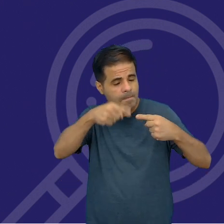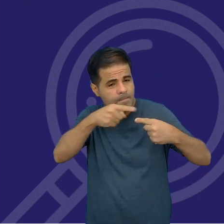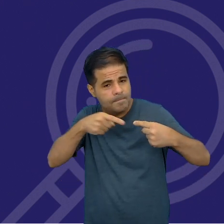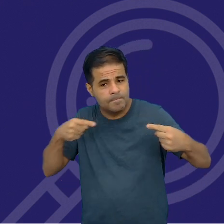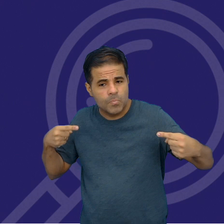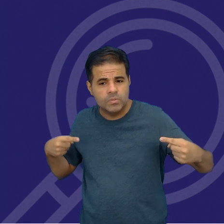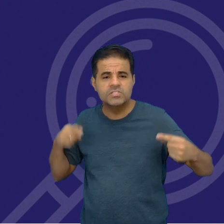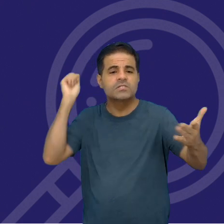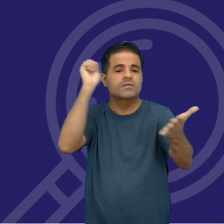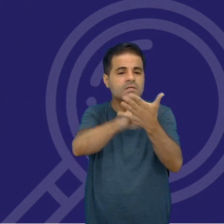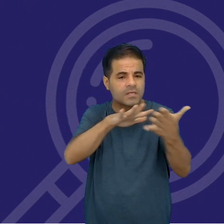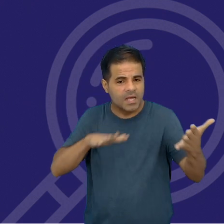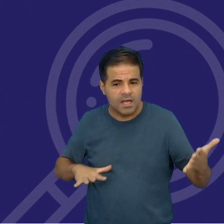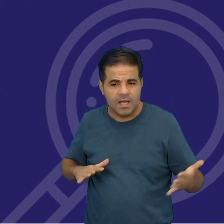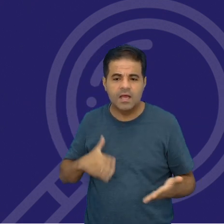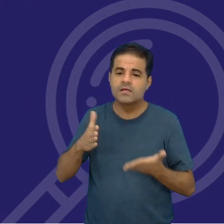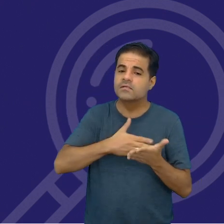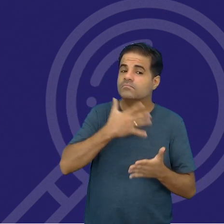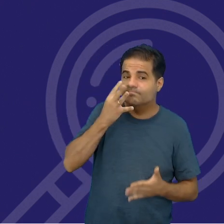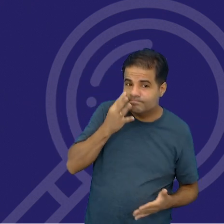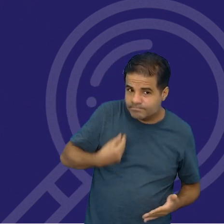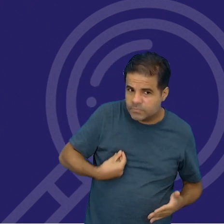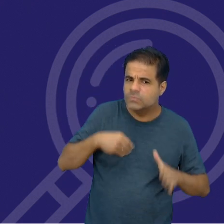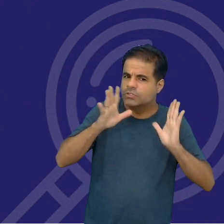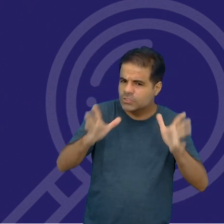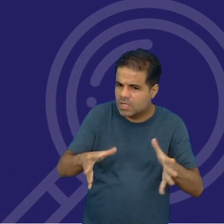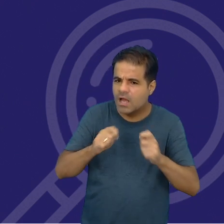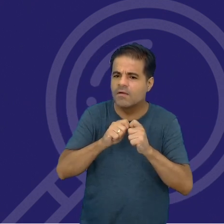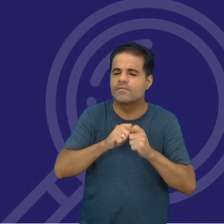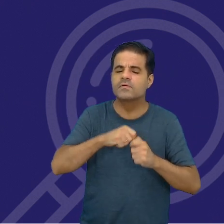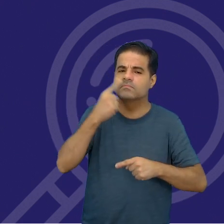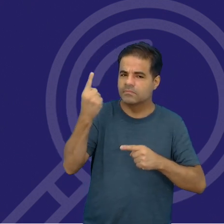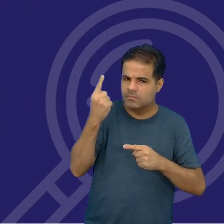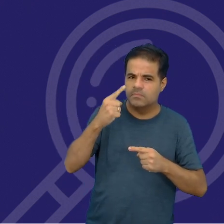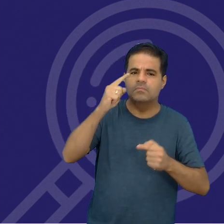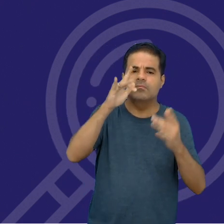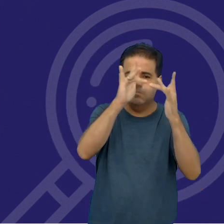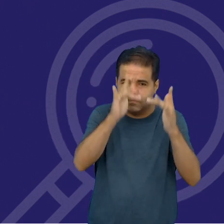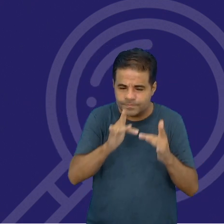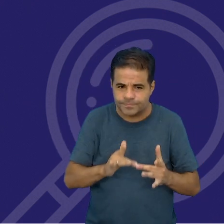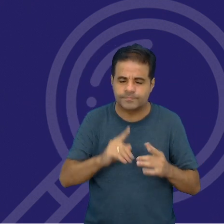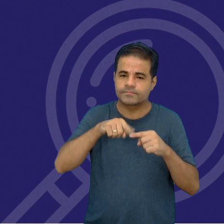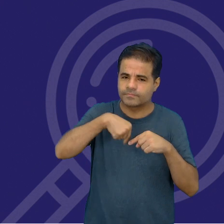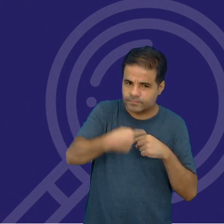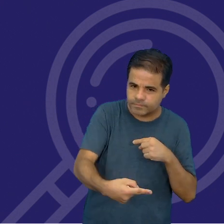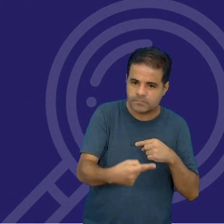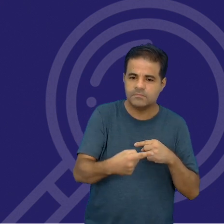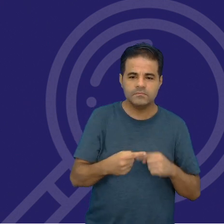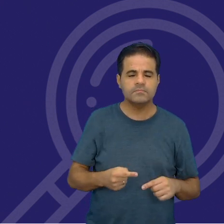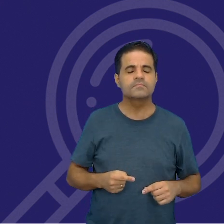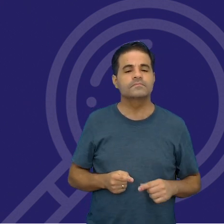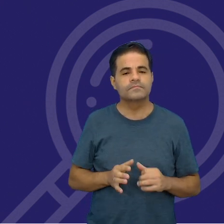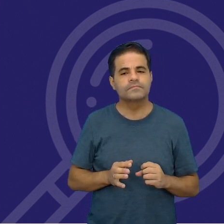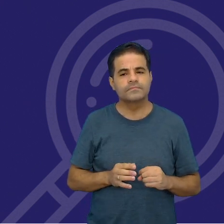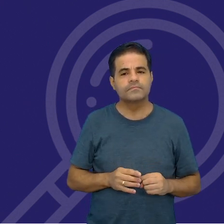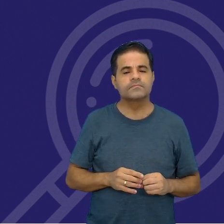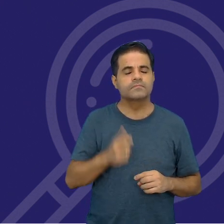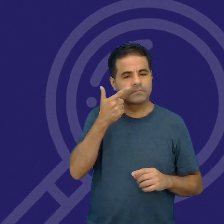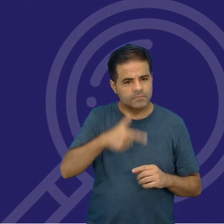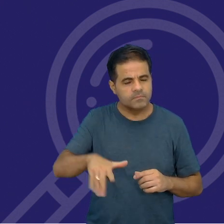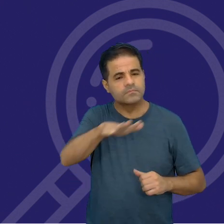uma atividade no caderno, por exemplo, já faria, né, esse primeiro contato novamente com